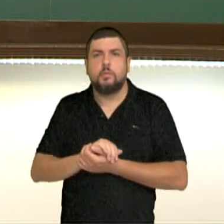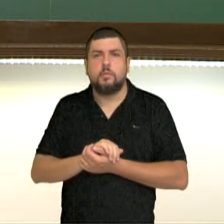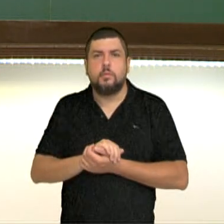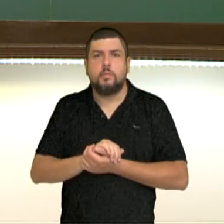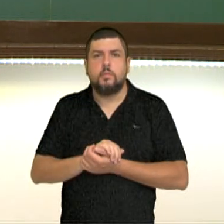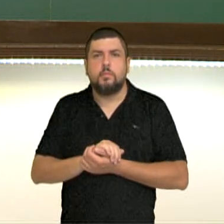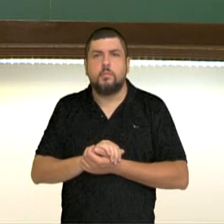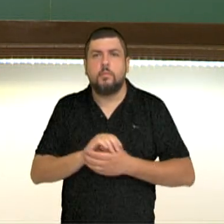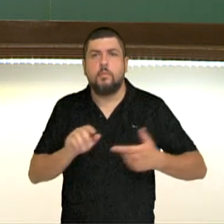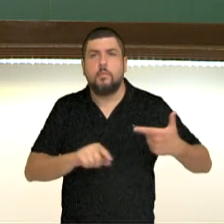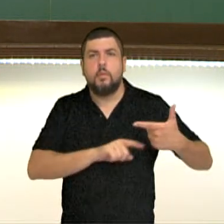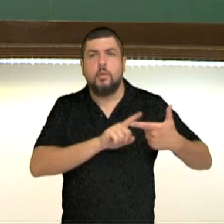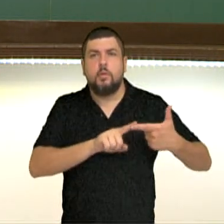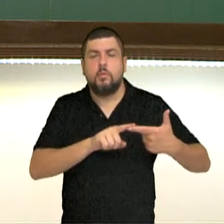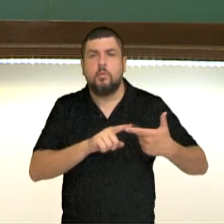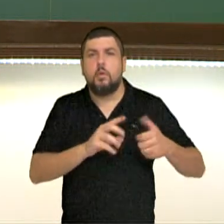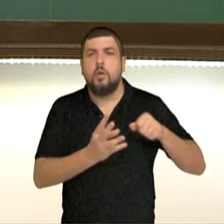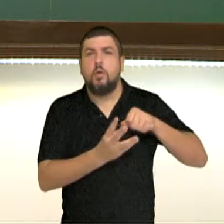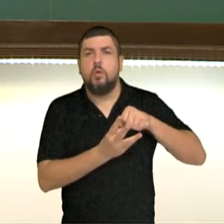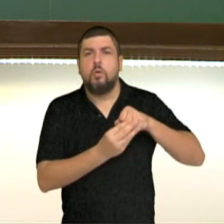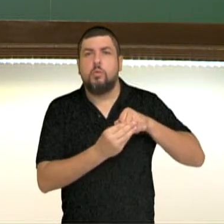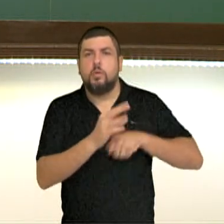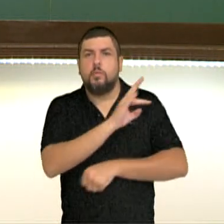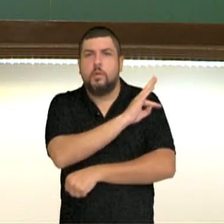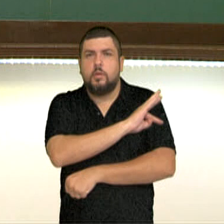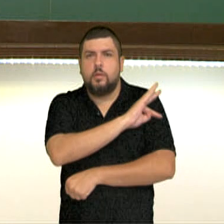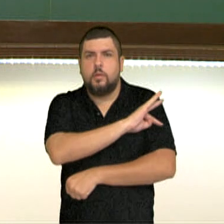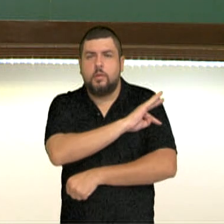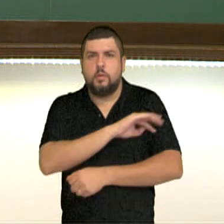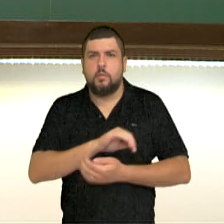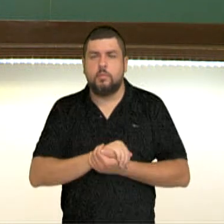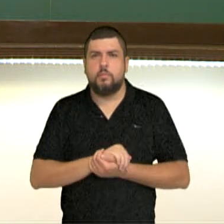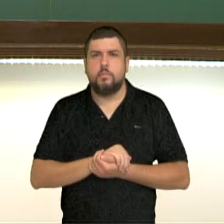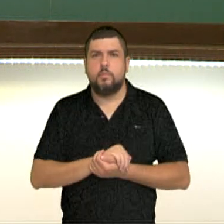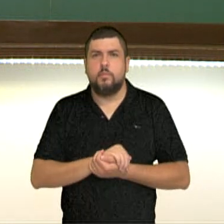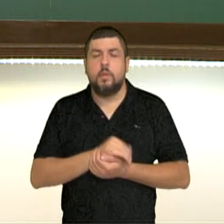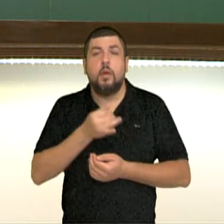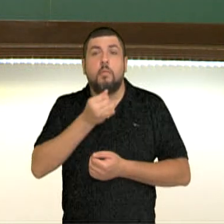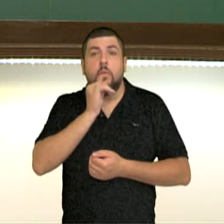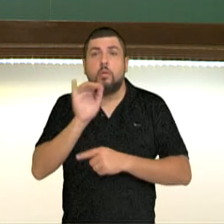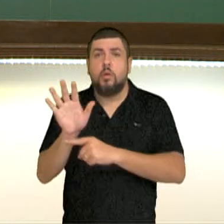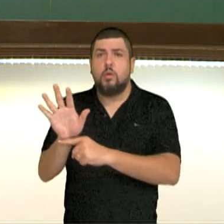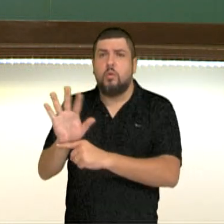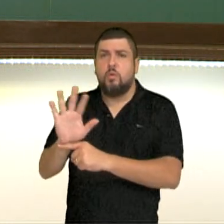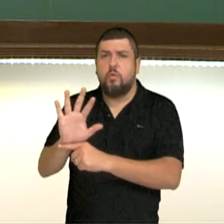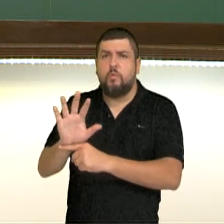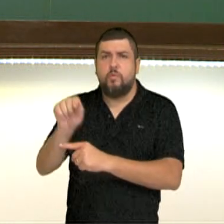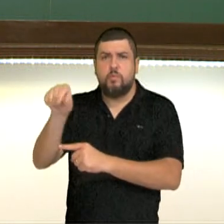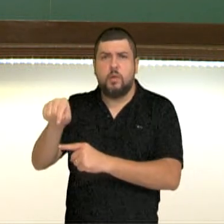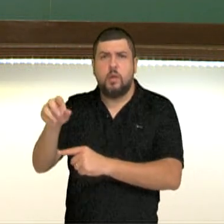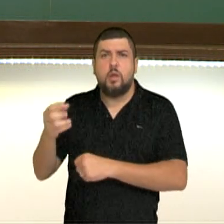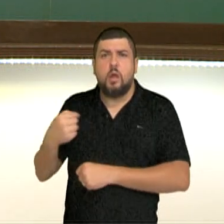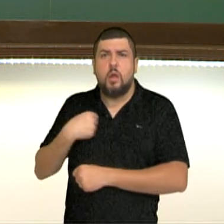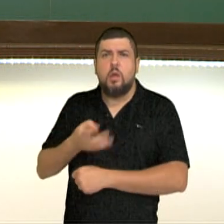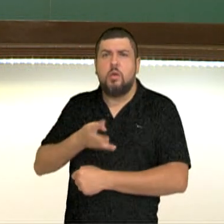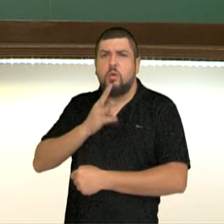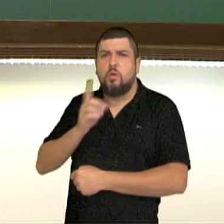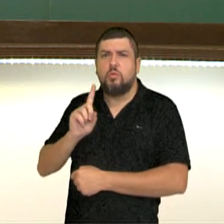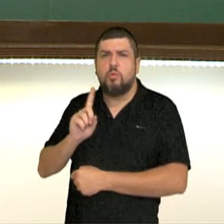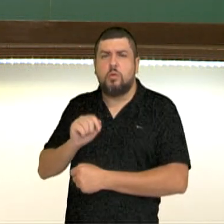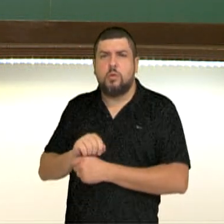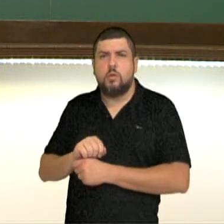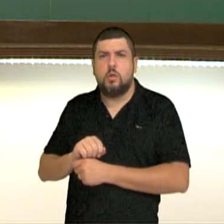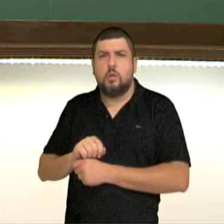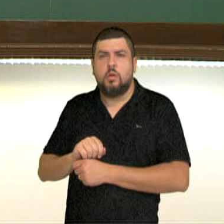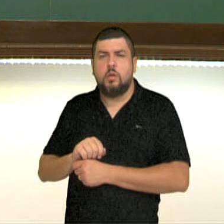Conhecimento técnico. Eu não posso, digamos lá, me meter a falar de um filme, de um livro, como dizem vocês, né? Me meter. Por quê? Se